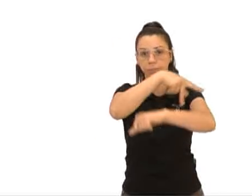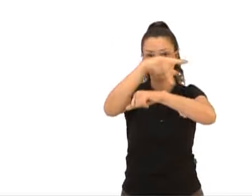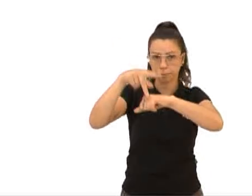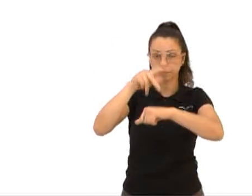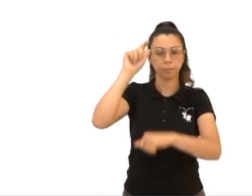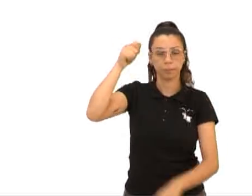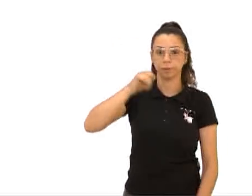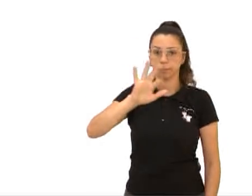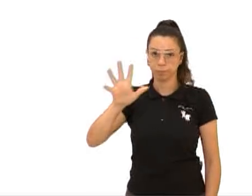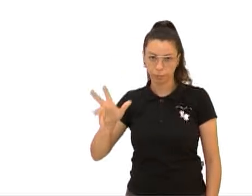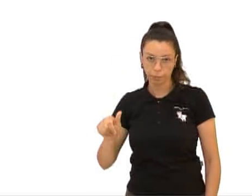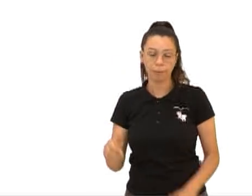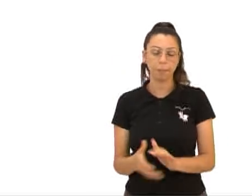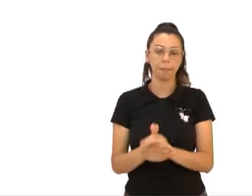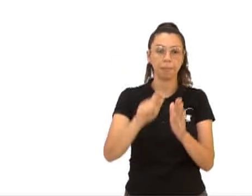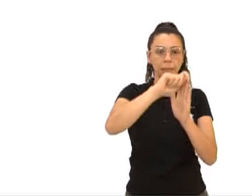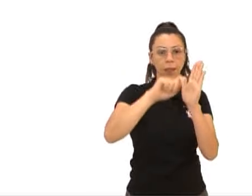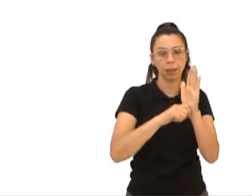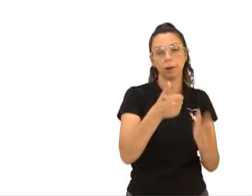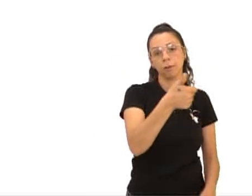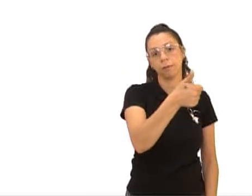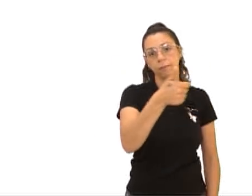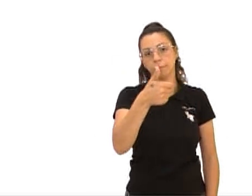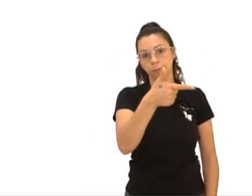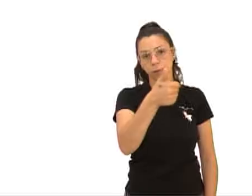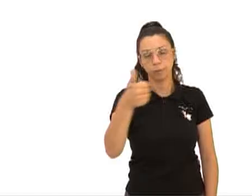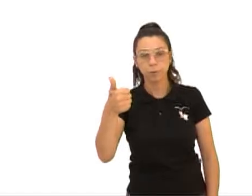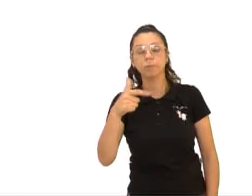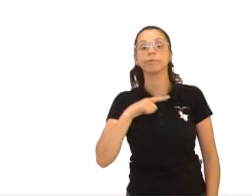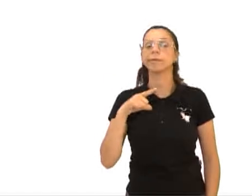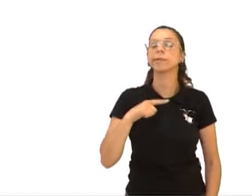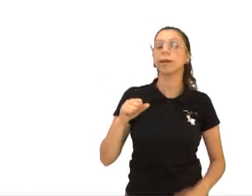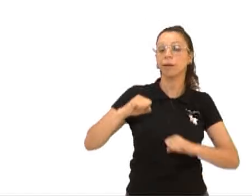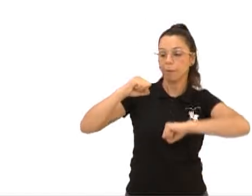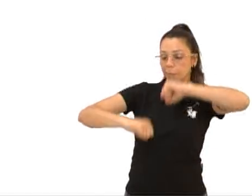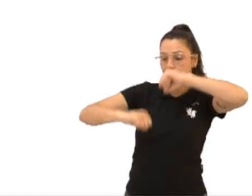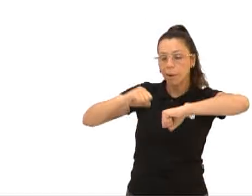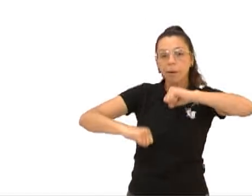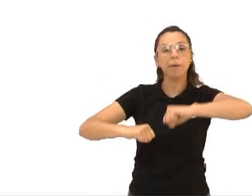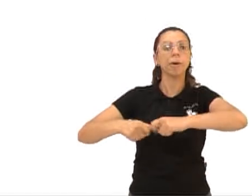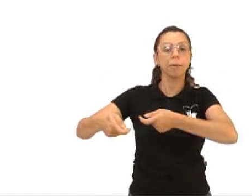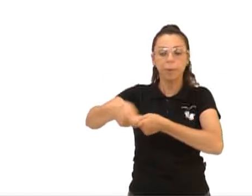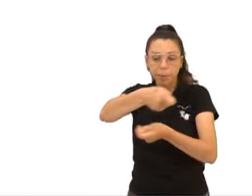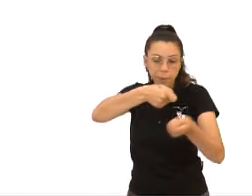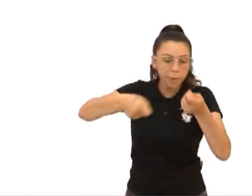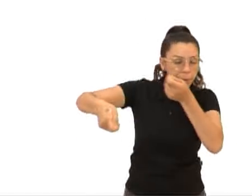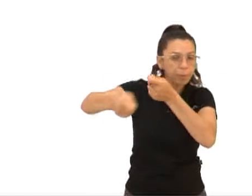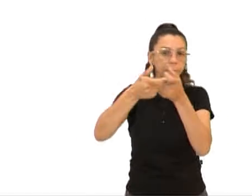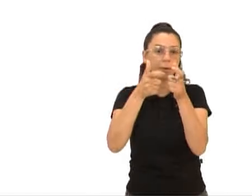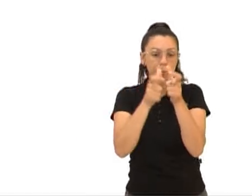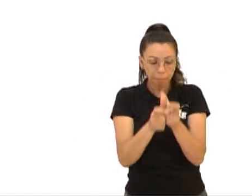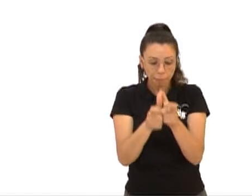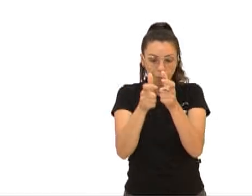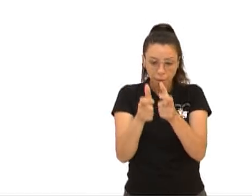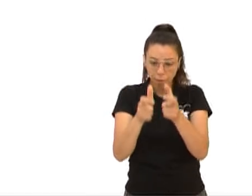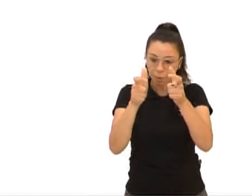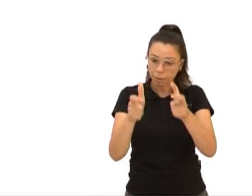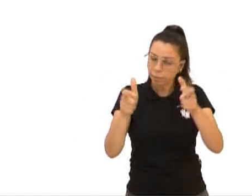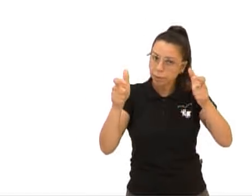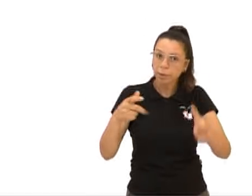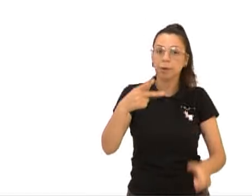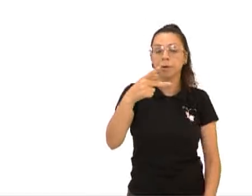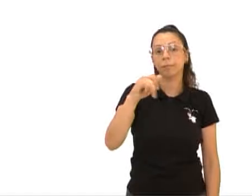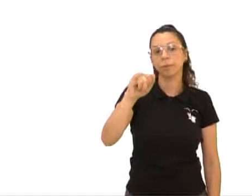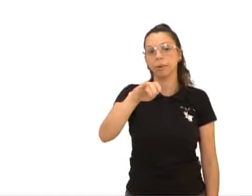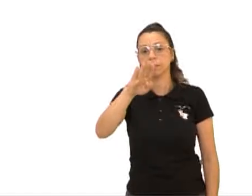que, a partir do século XXI, você tem uma industrialização, uma economia um pouco mais crescente. O PIB